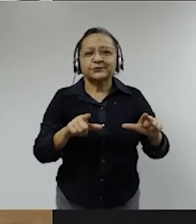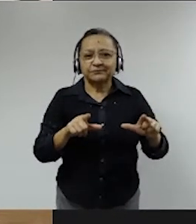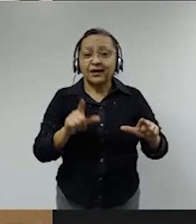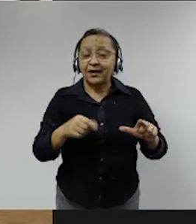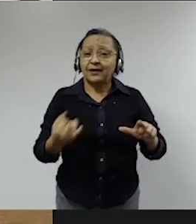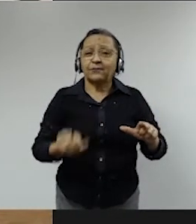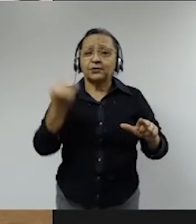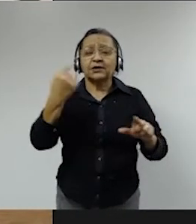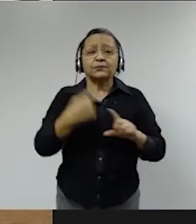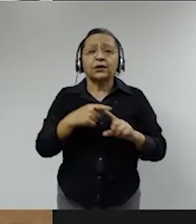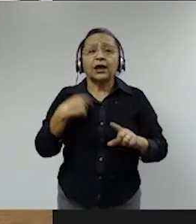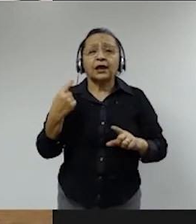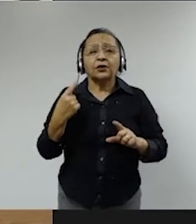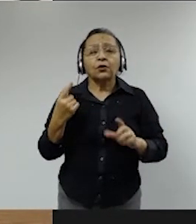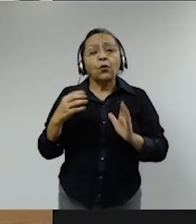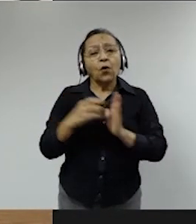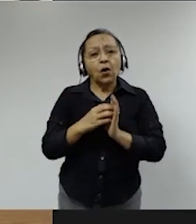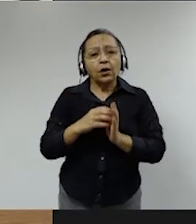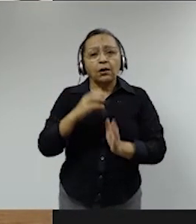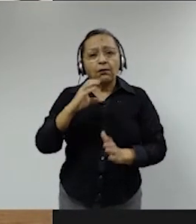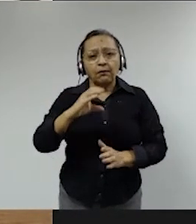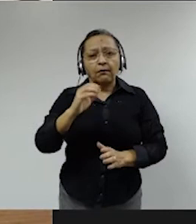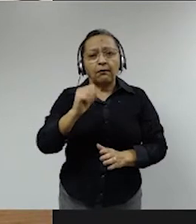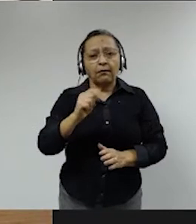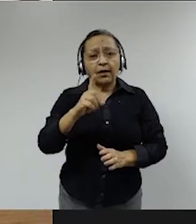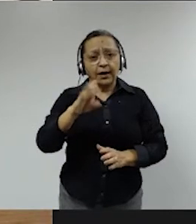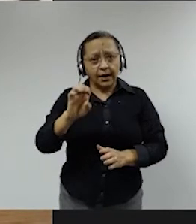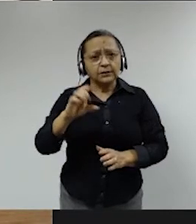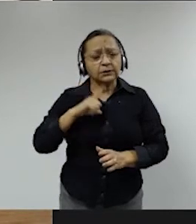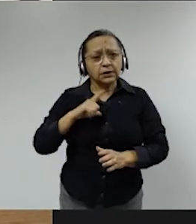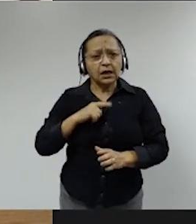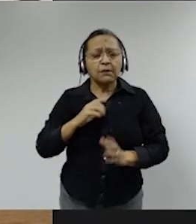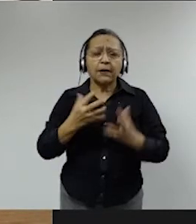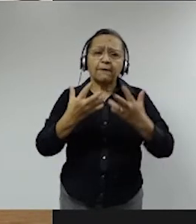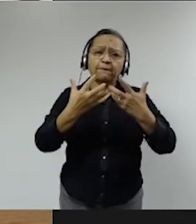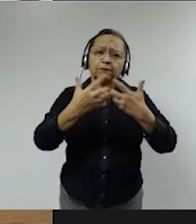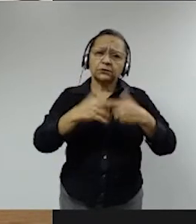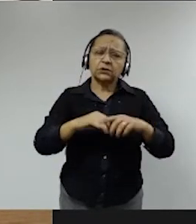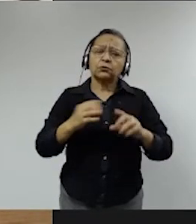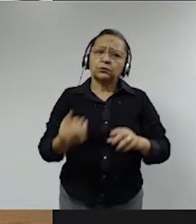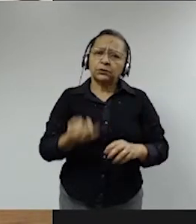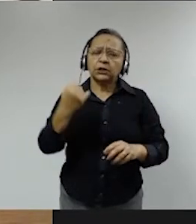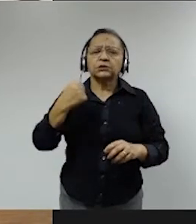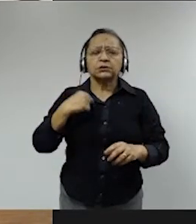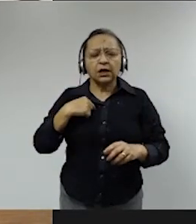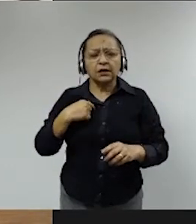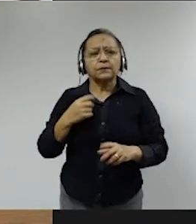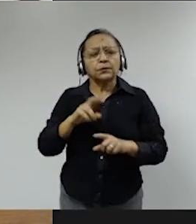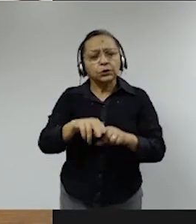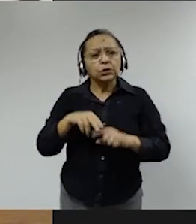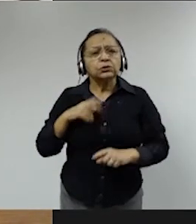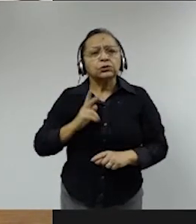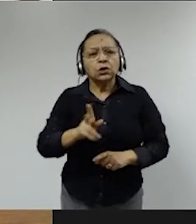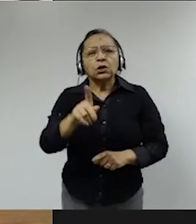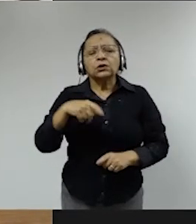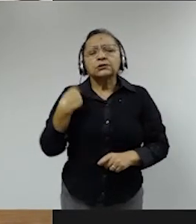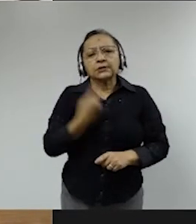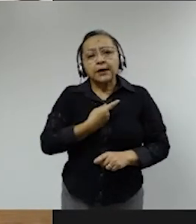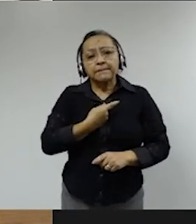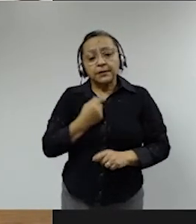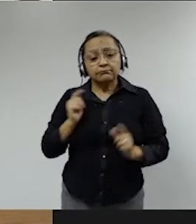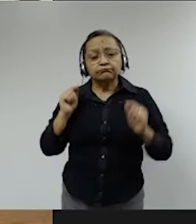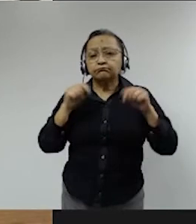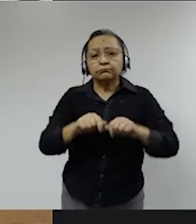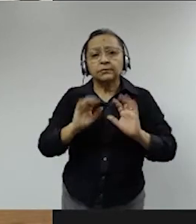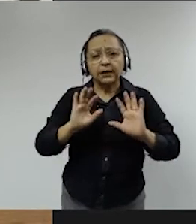mais uma função que eu julgo uma das mais importantes, que é a função de advocacy. Por isso, a gente sempre vai a eventos para poder